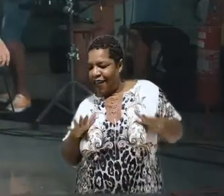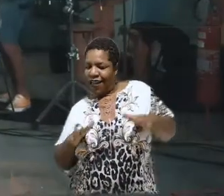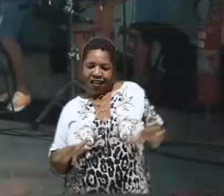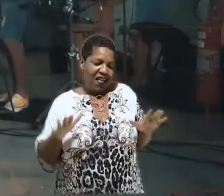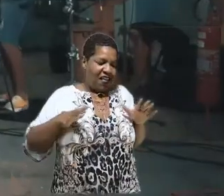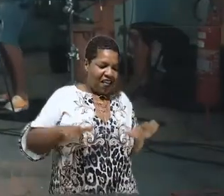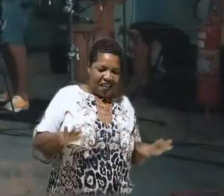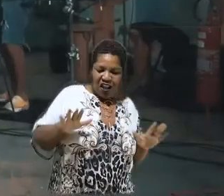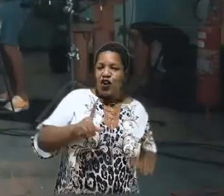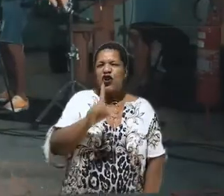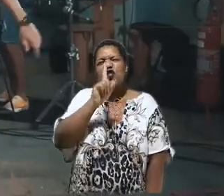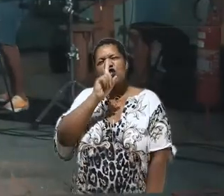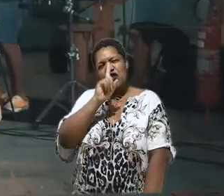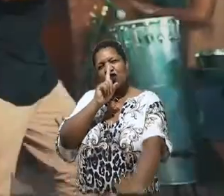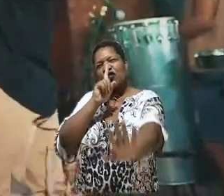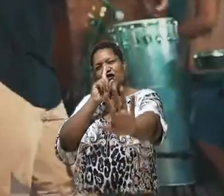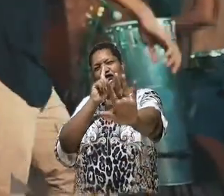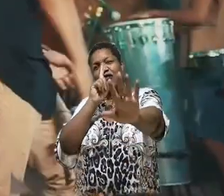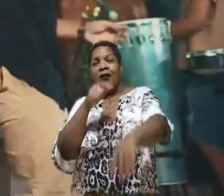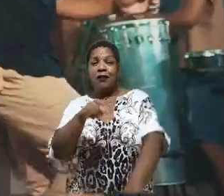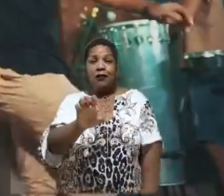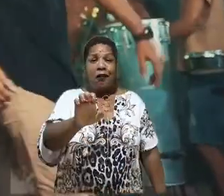então é